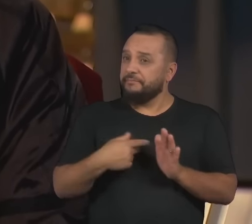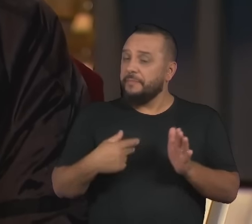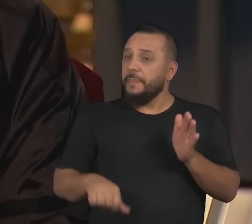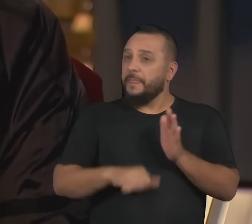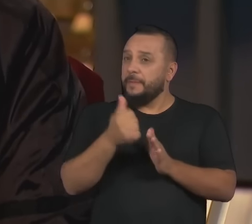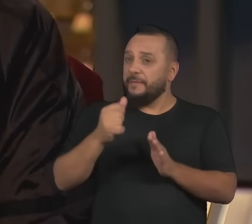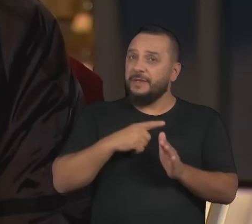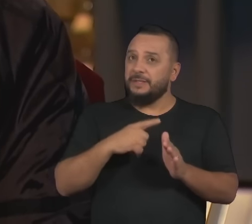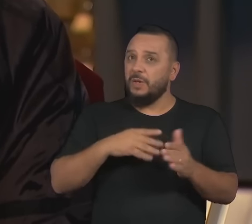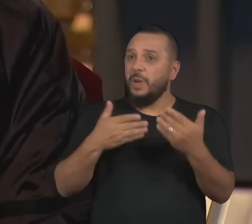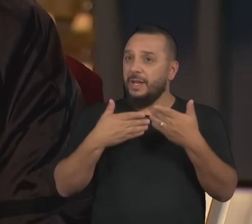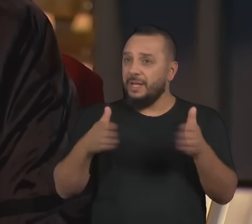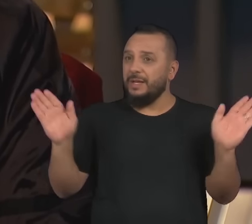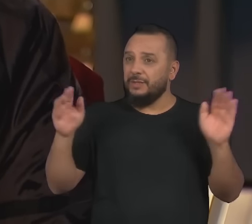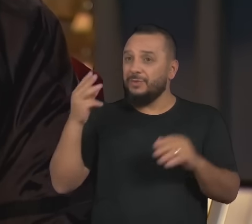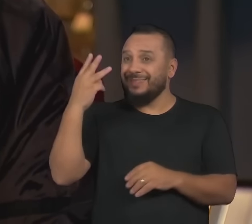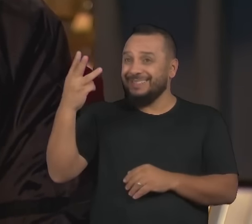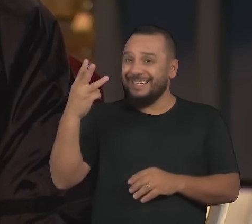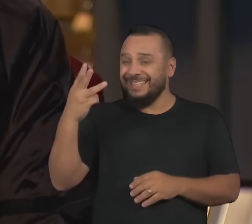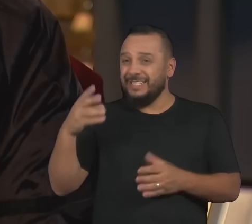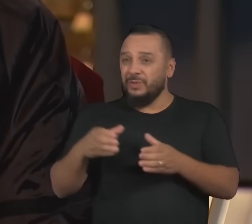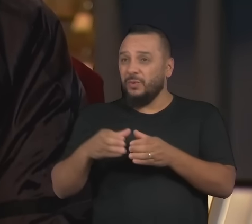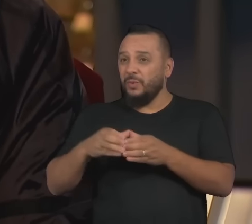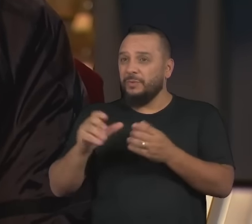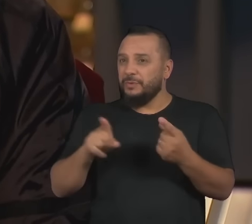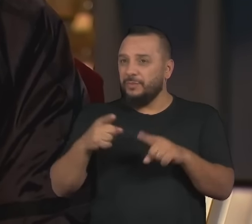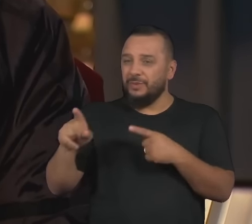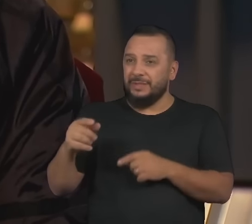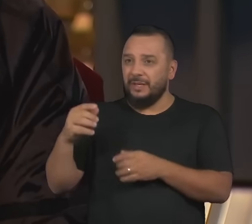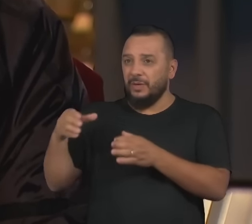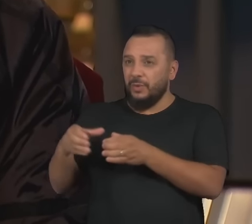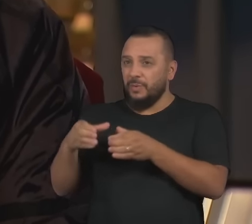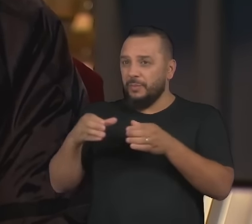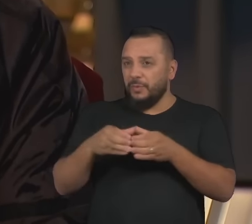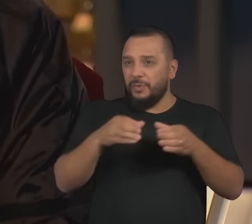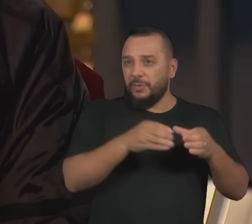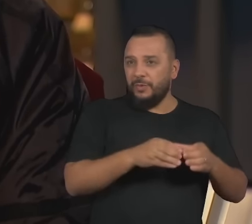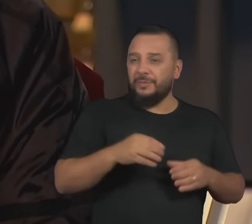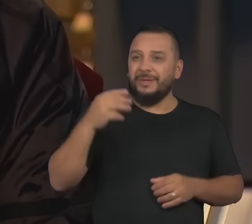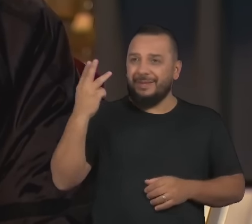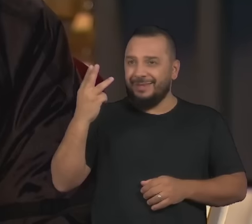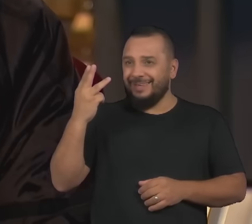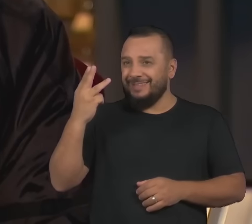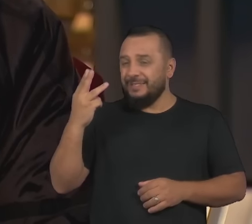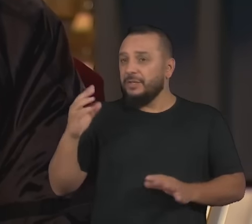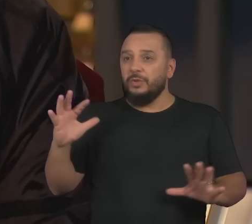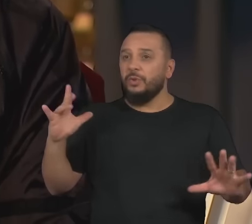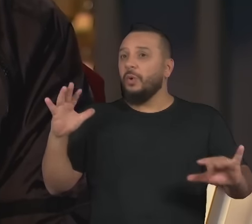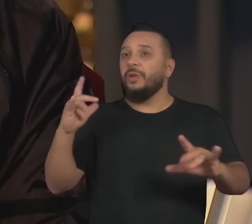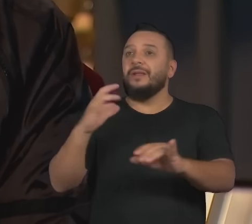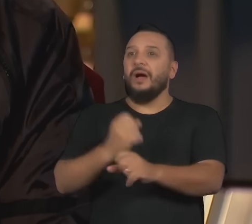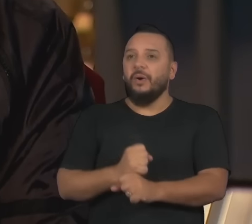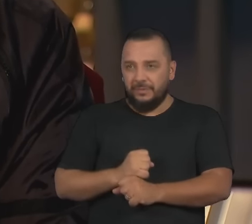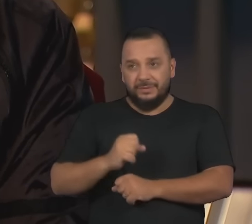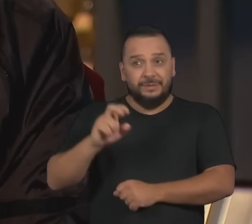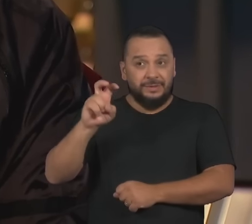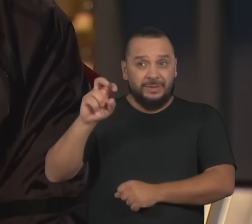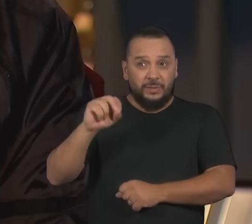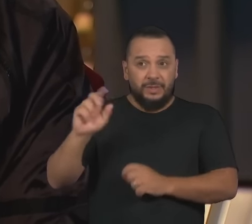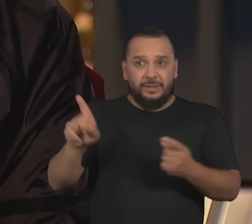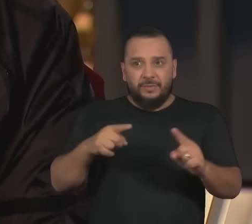3 discos simultaneamente, 3 álbuns simultaneamente. É um total quase de 50 músicas, né? Por